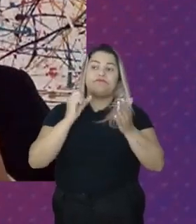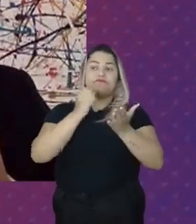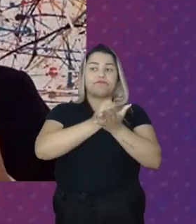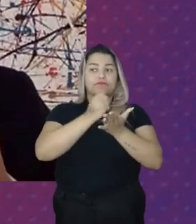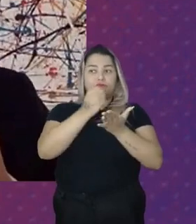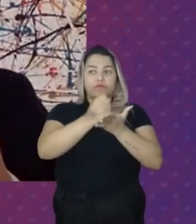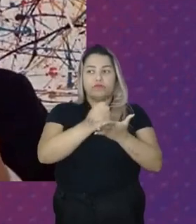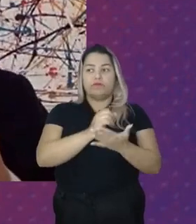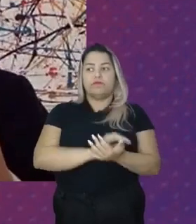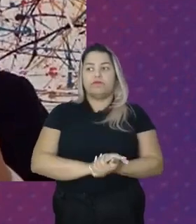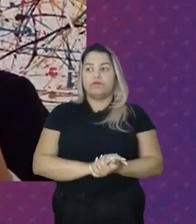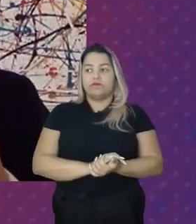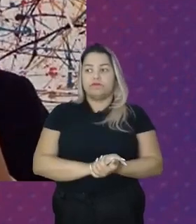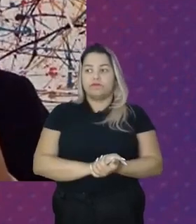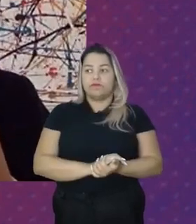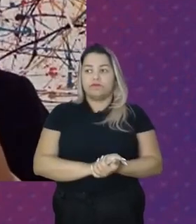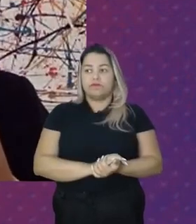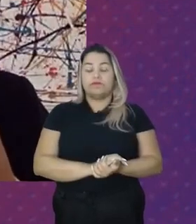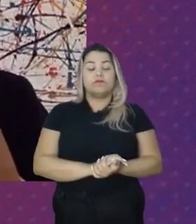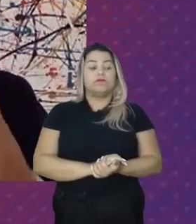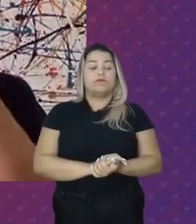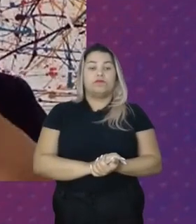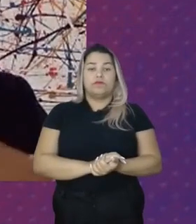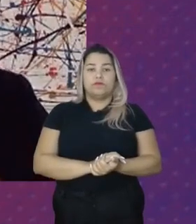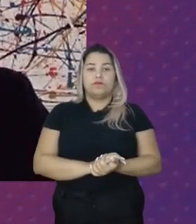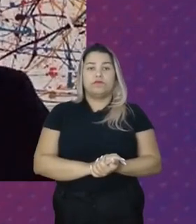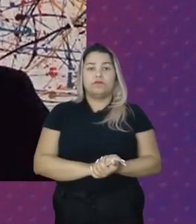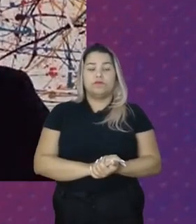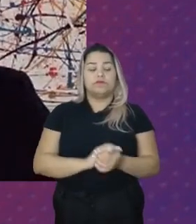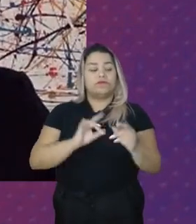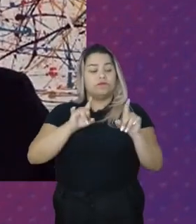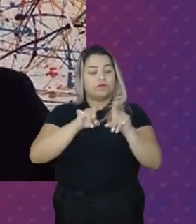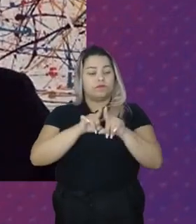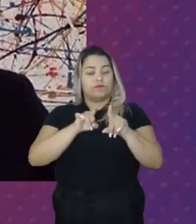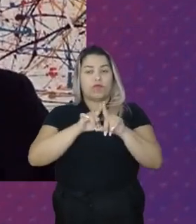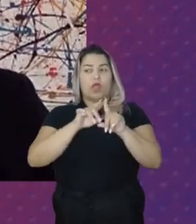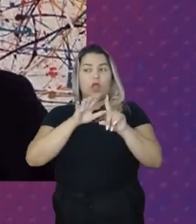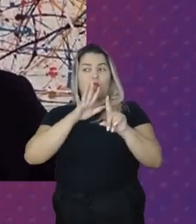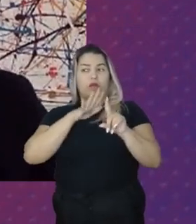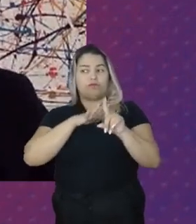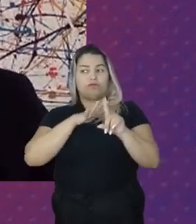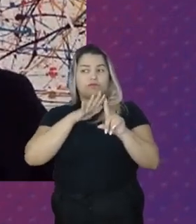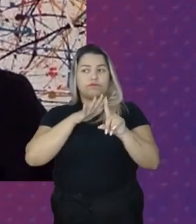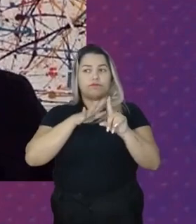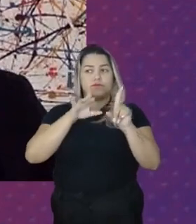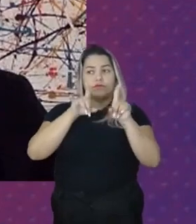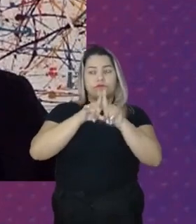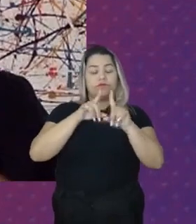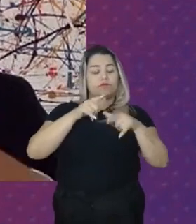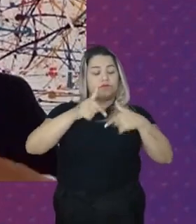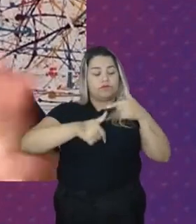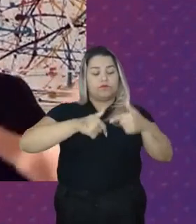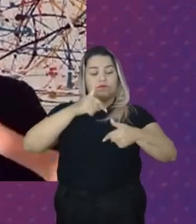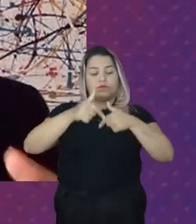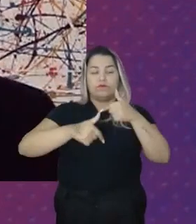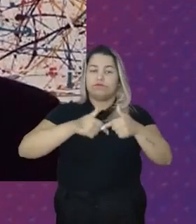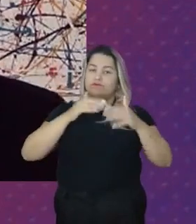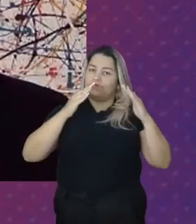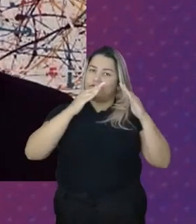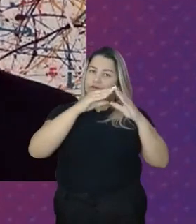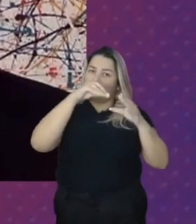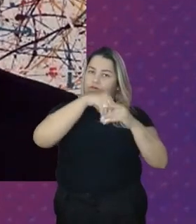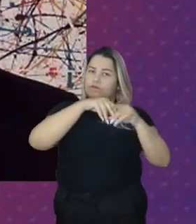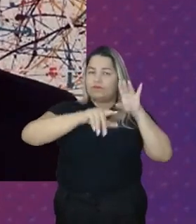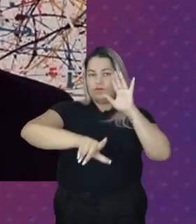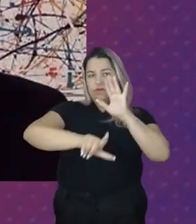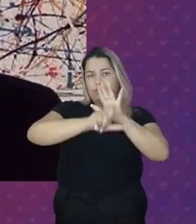contratantes, de modo que a submissão da relação de emprego doméstico a essa